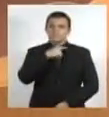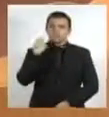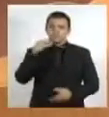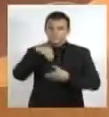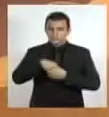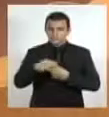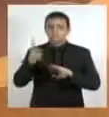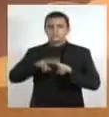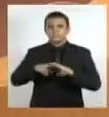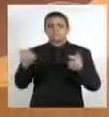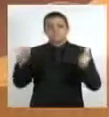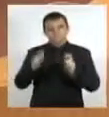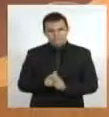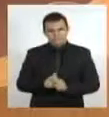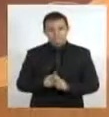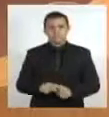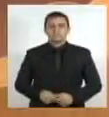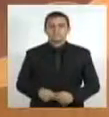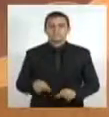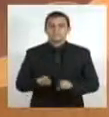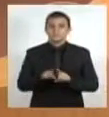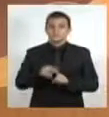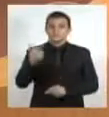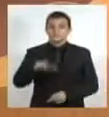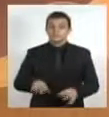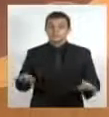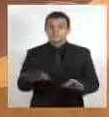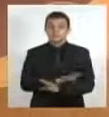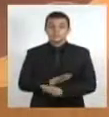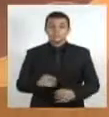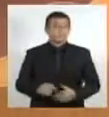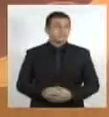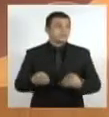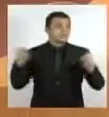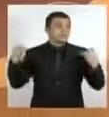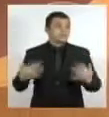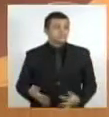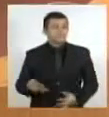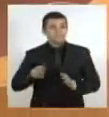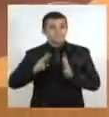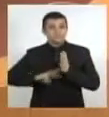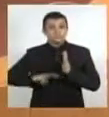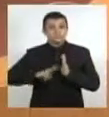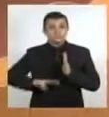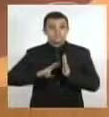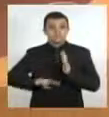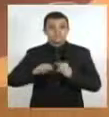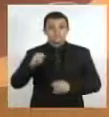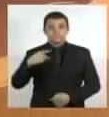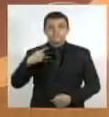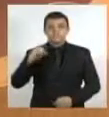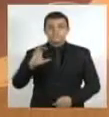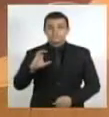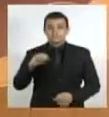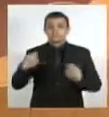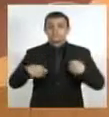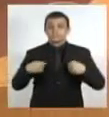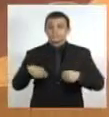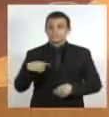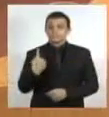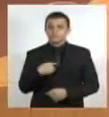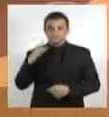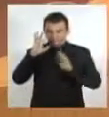diminuído. Para concluir, mais uma vez, dizer que essa metodologia da APAC requer a nossa total atenção,